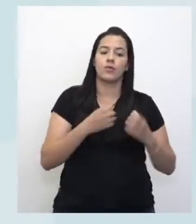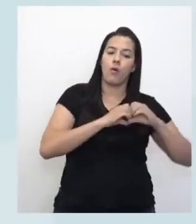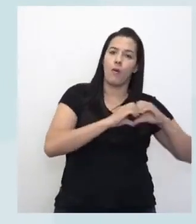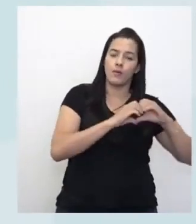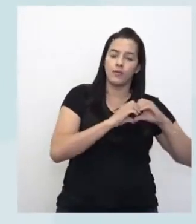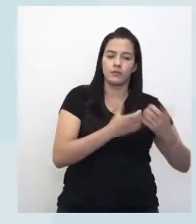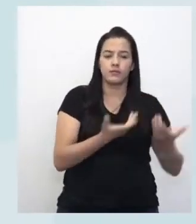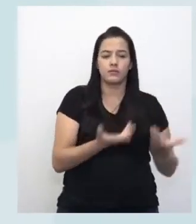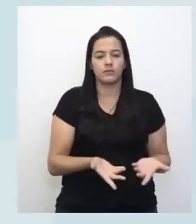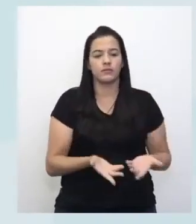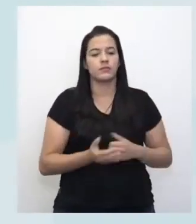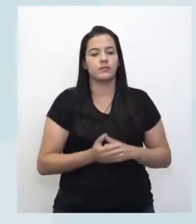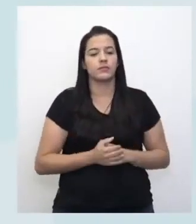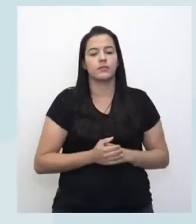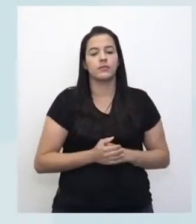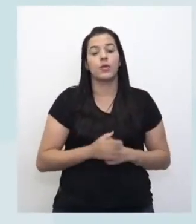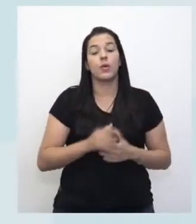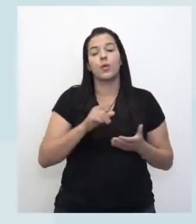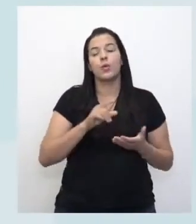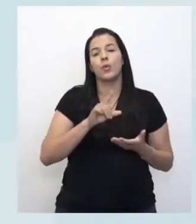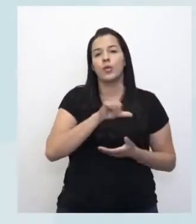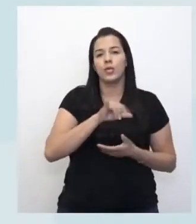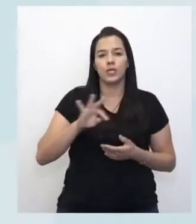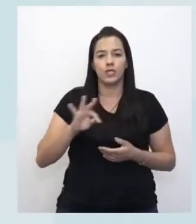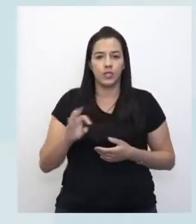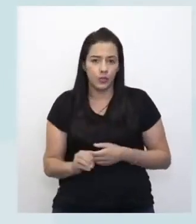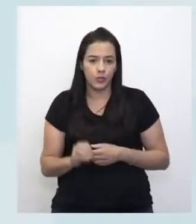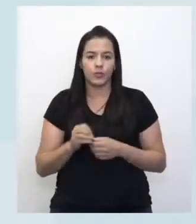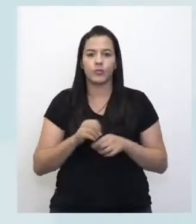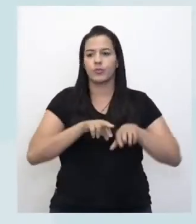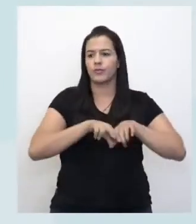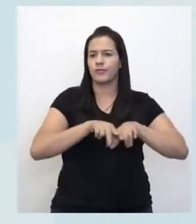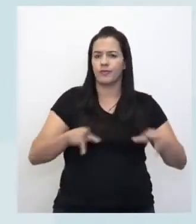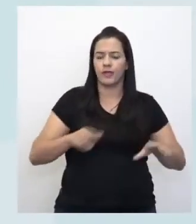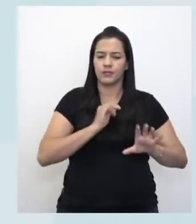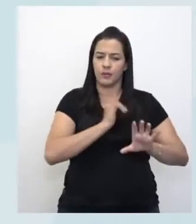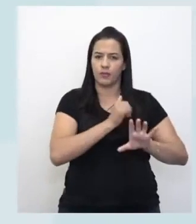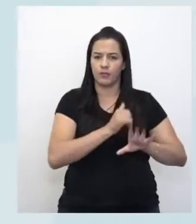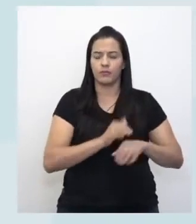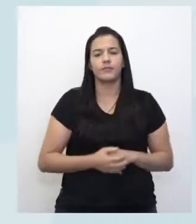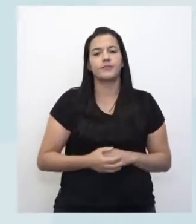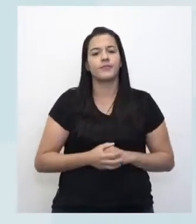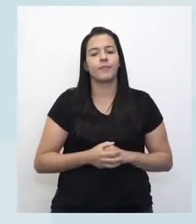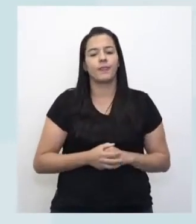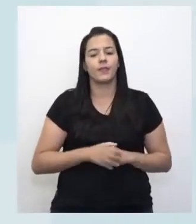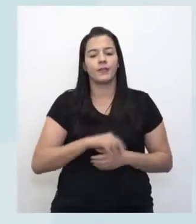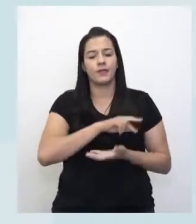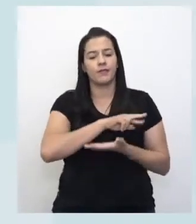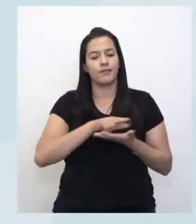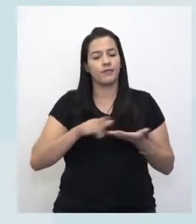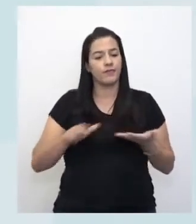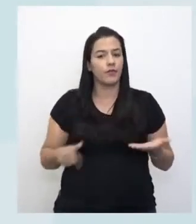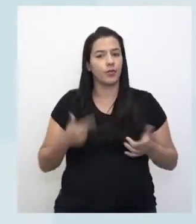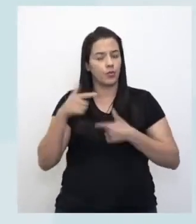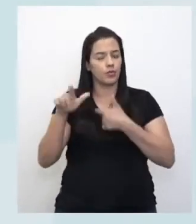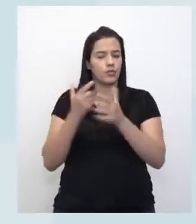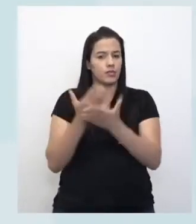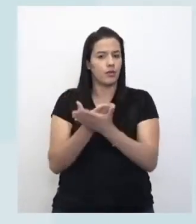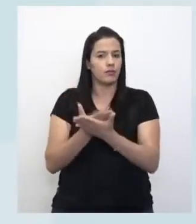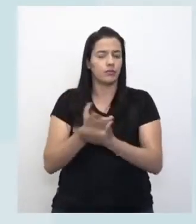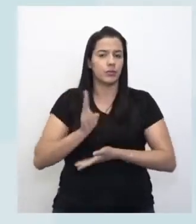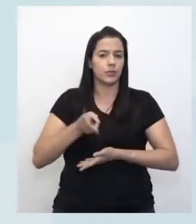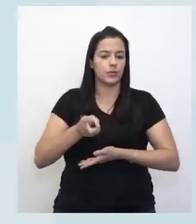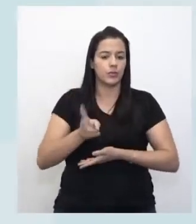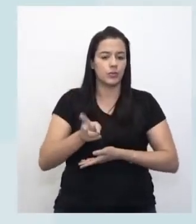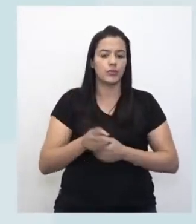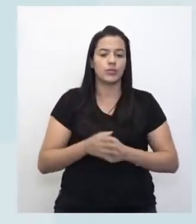romance, poema é o lírico, no romance tem lá o narrador, ou seja, vamos aprofundar isso em outras aulas. Texto